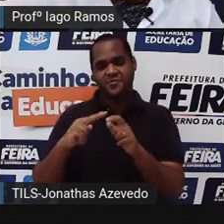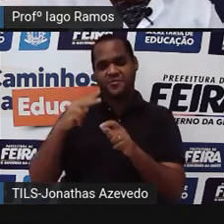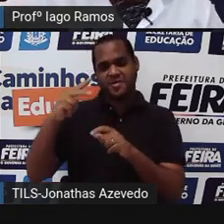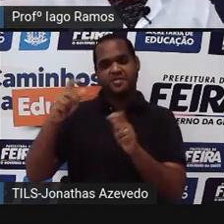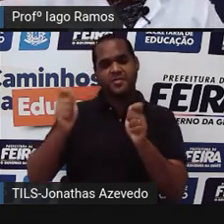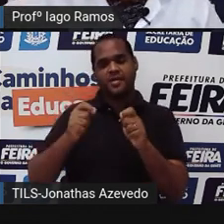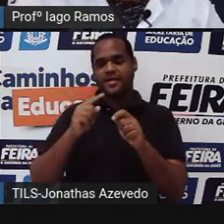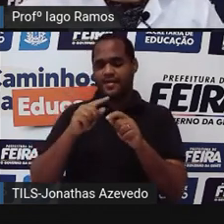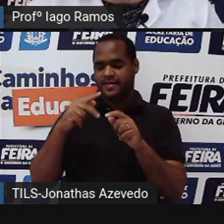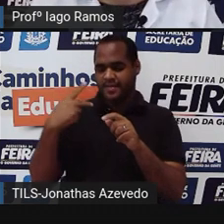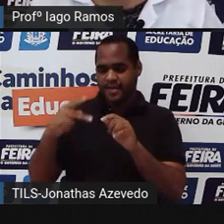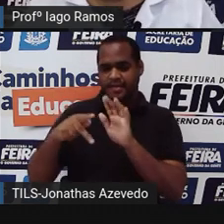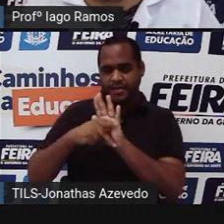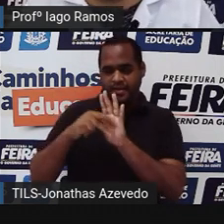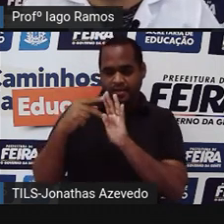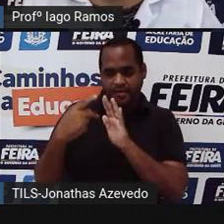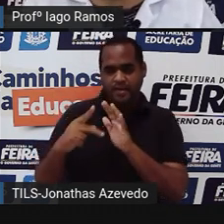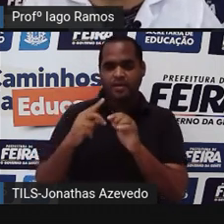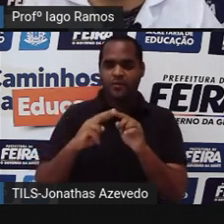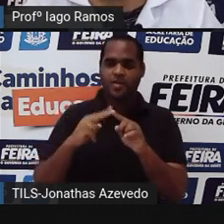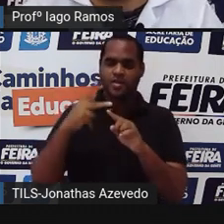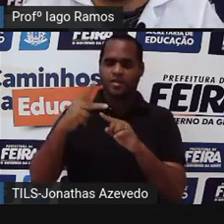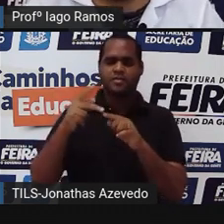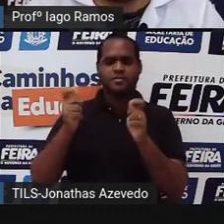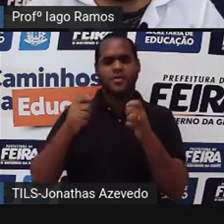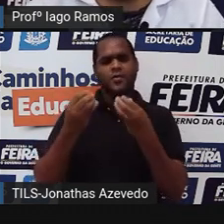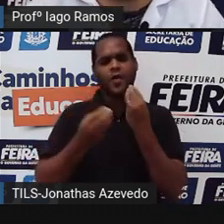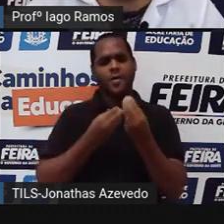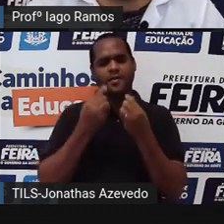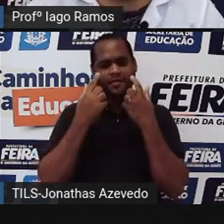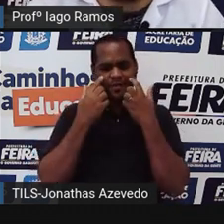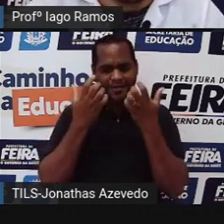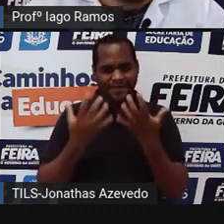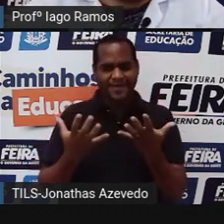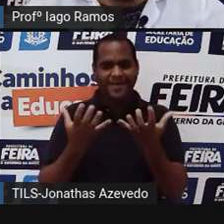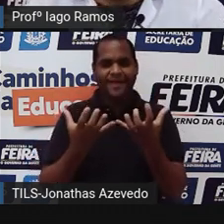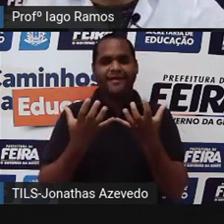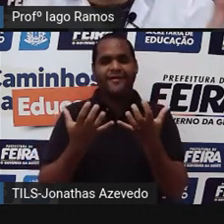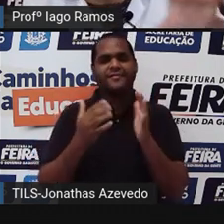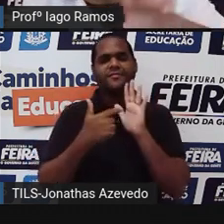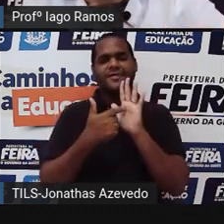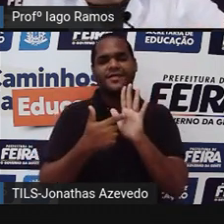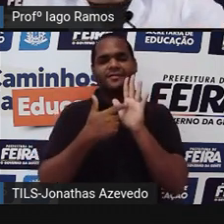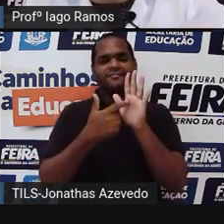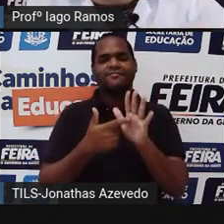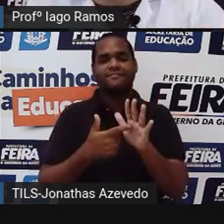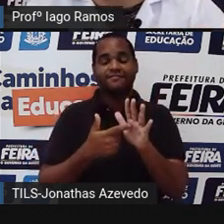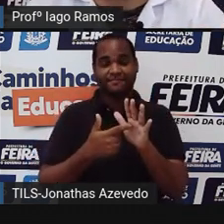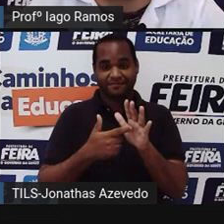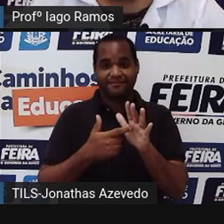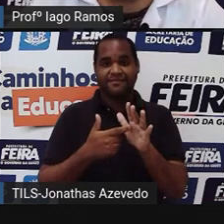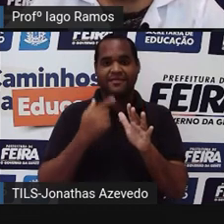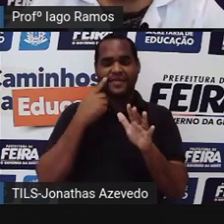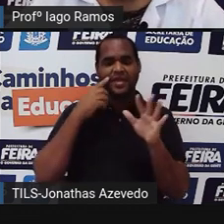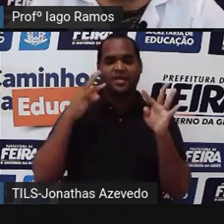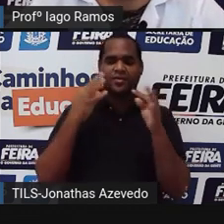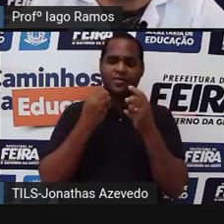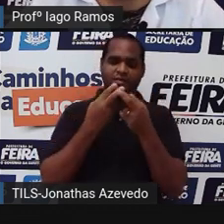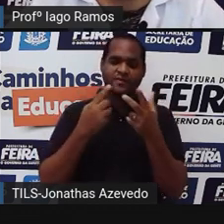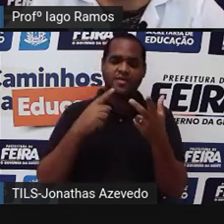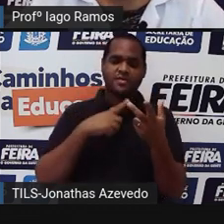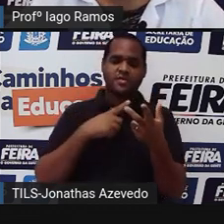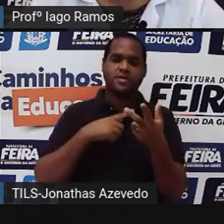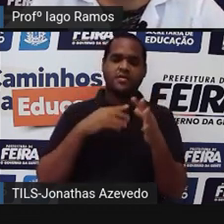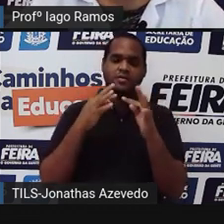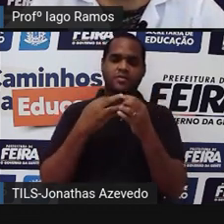ao quadrado, ela elevado a 2. Ou seja, o que é que eu estou querendo mostrar para vocês? Que em tudo ali, ó, tem algo